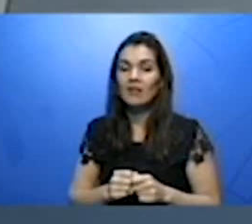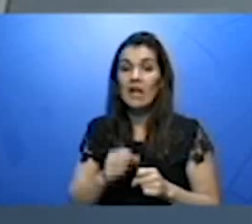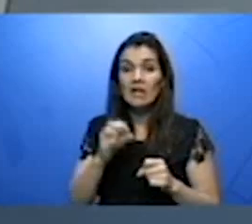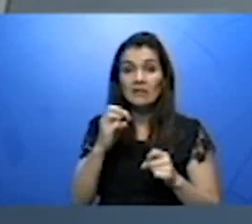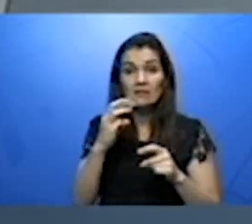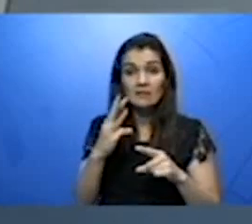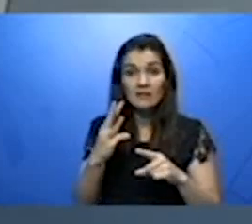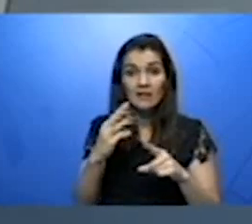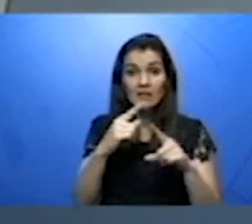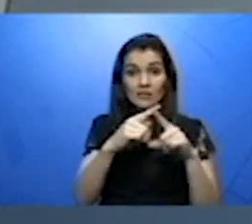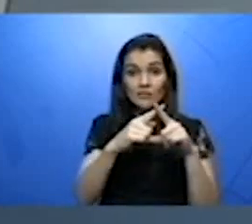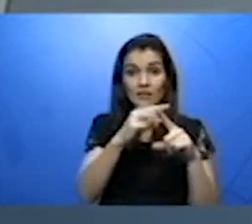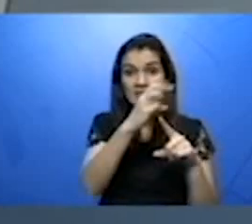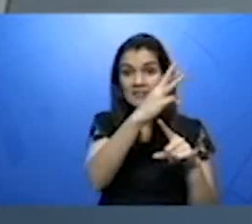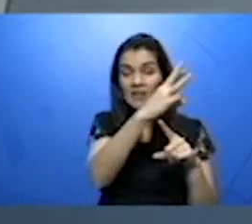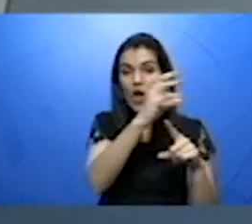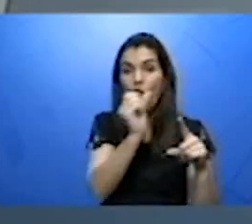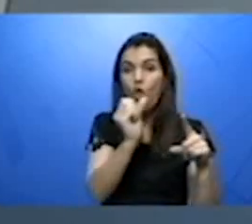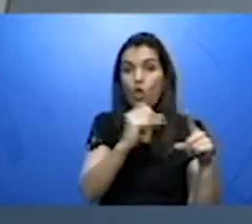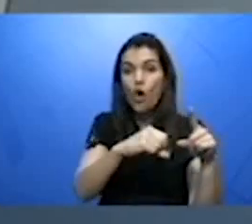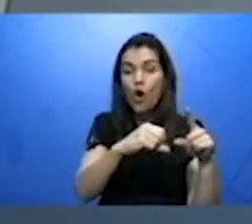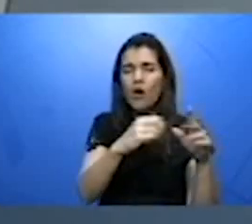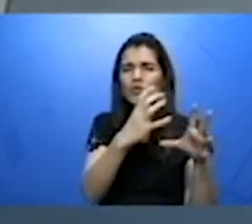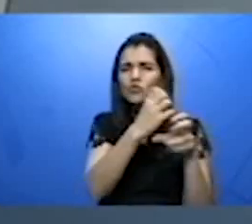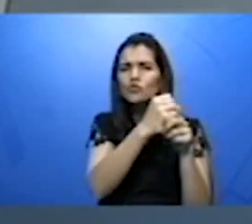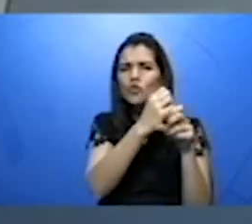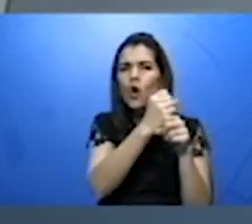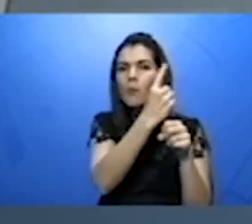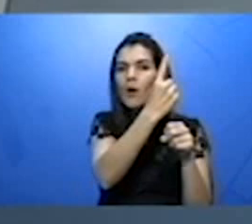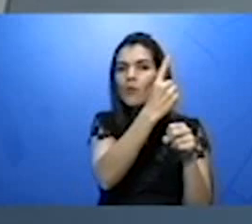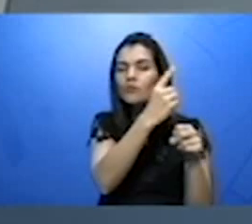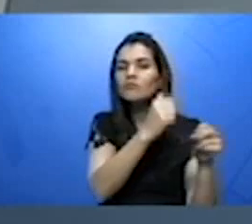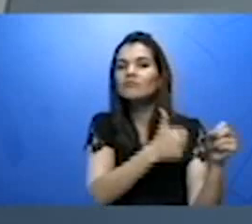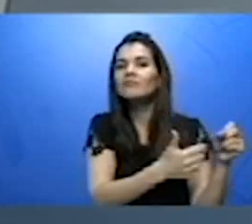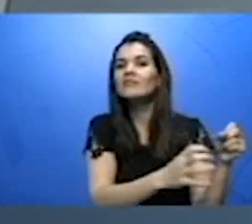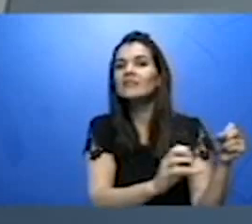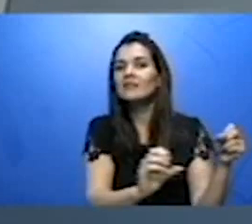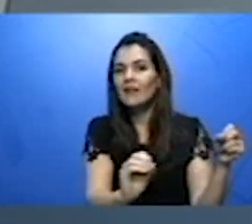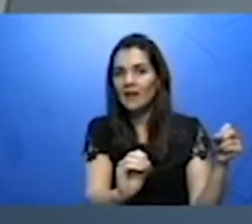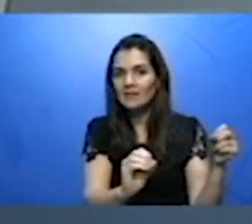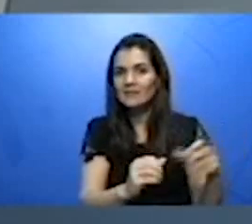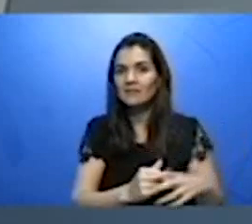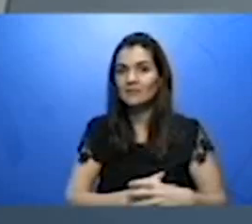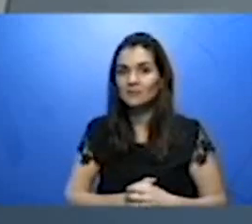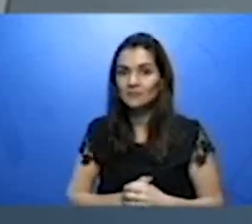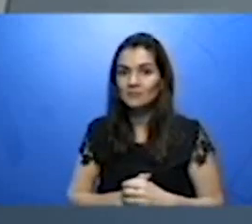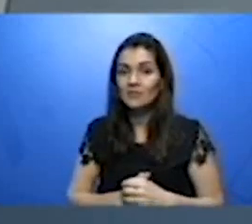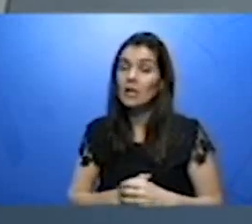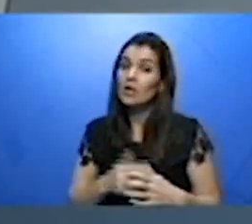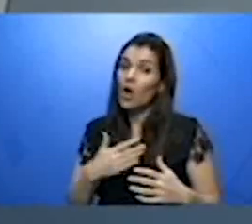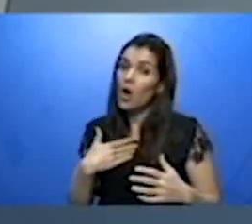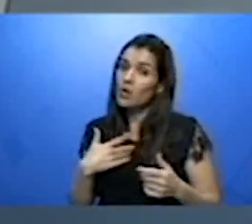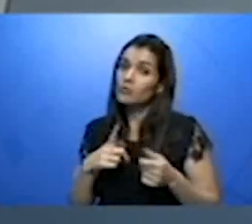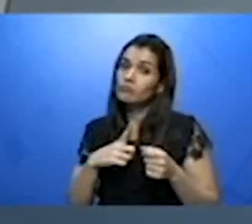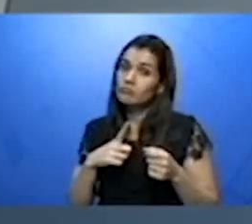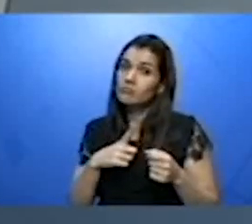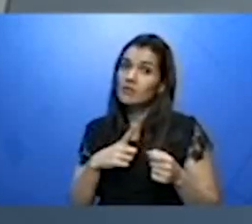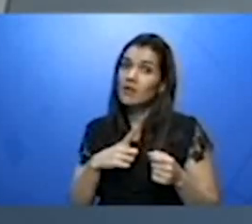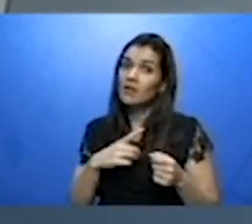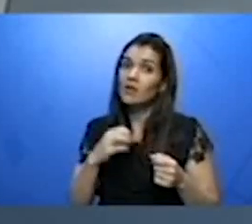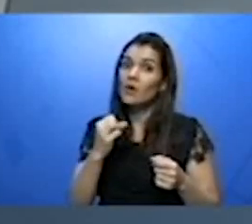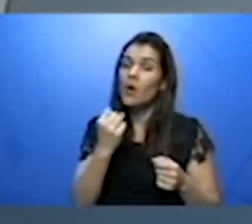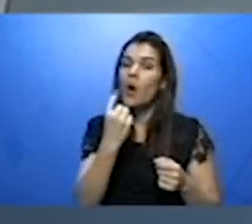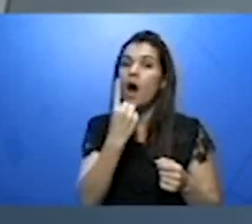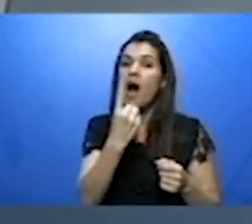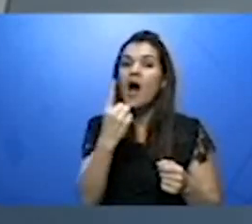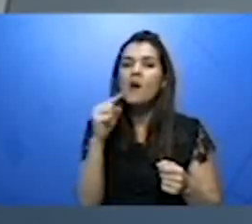três x39 mais um 10 Então eu tenho aqui olha